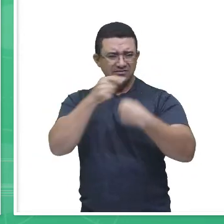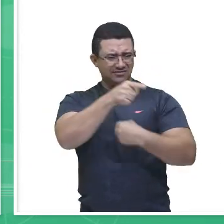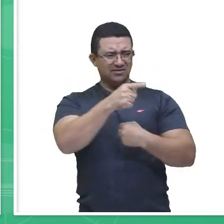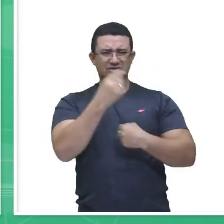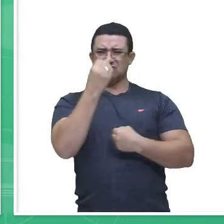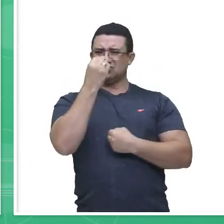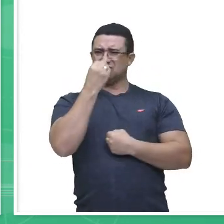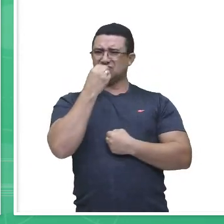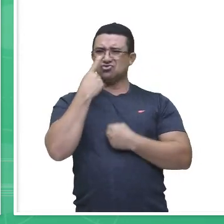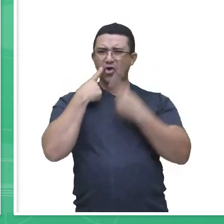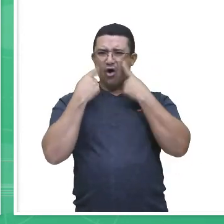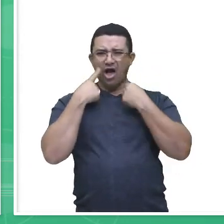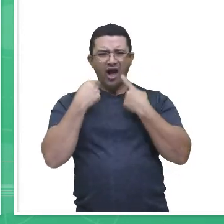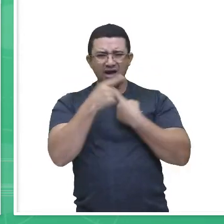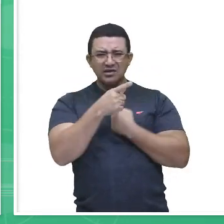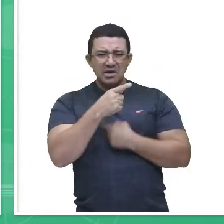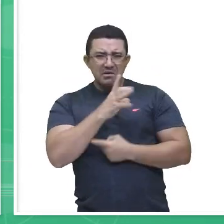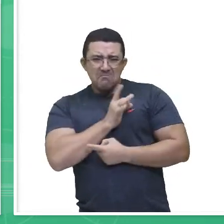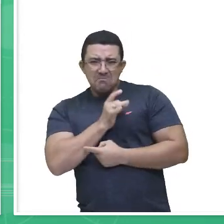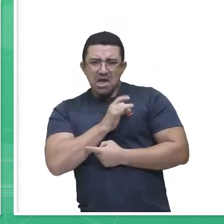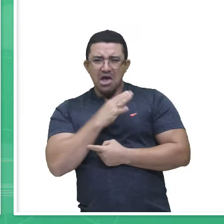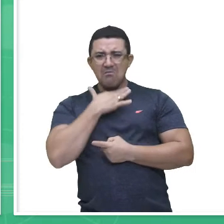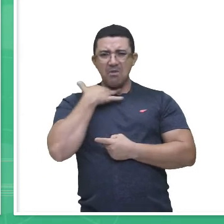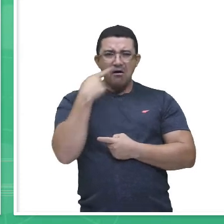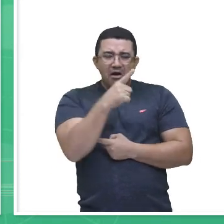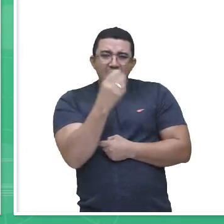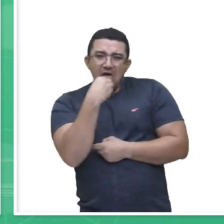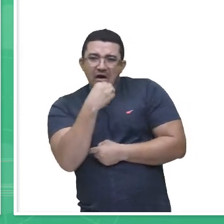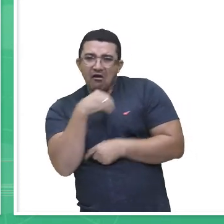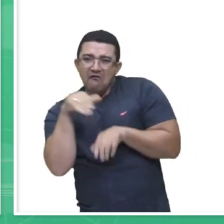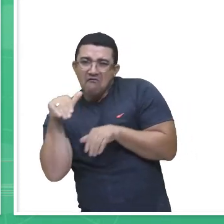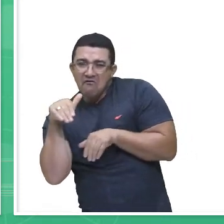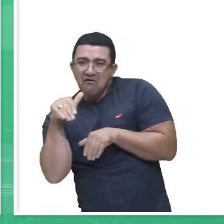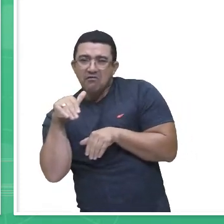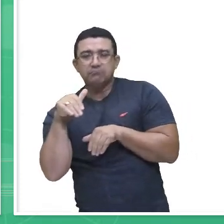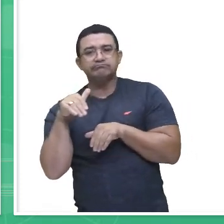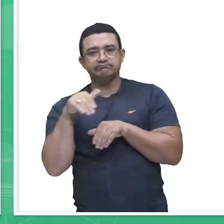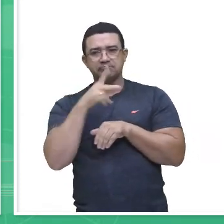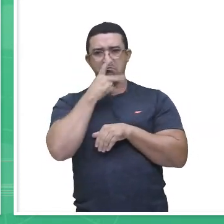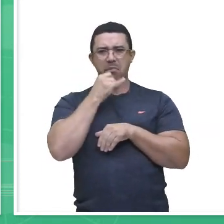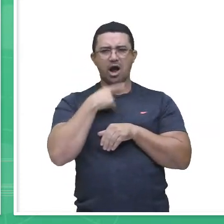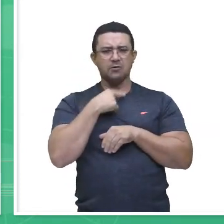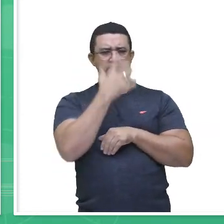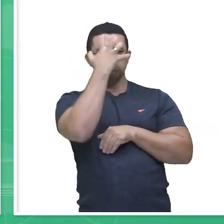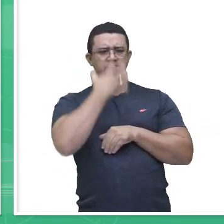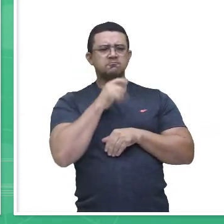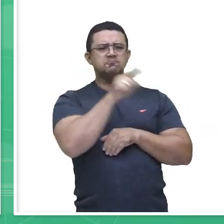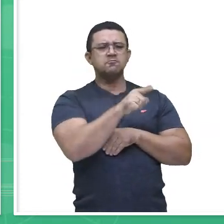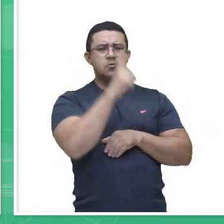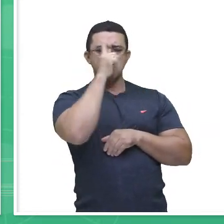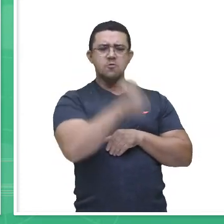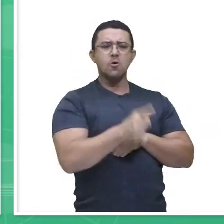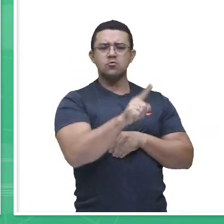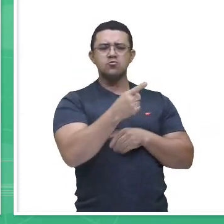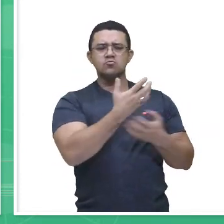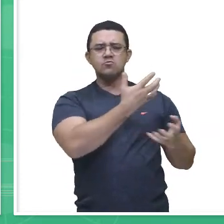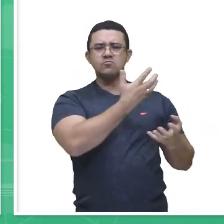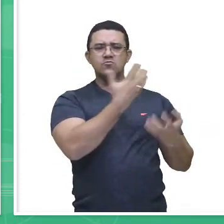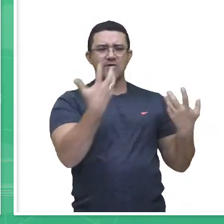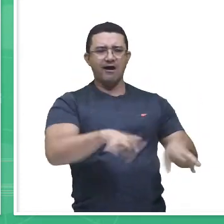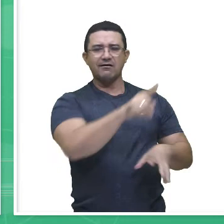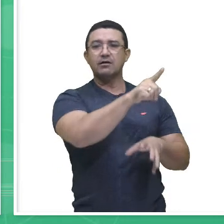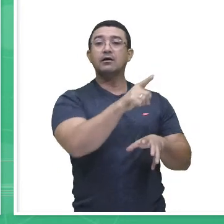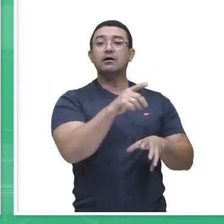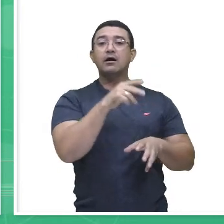da morte, tivesse medo da morte, porque isso mostrava que ele era covarde, né? E o pai amaldiçoou o filho e faz com que o filho